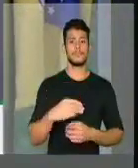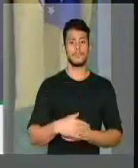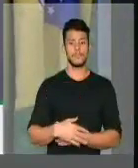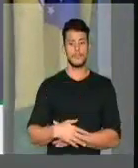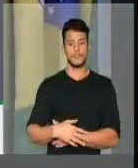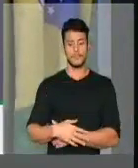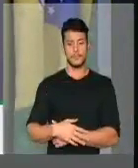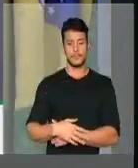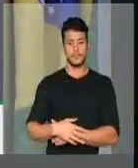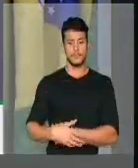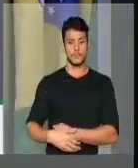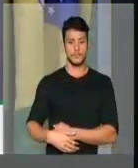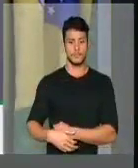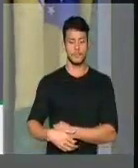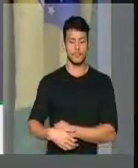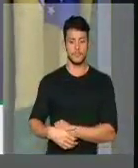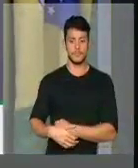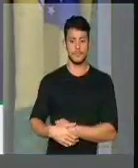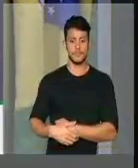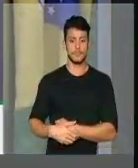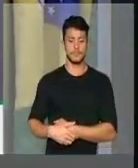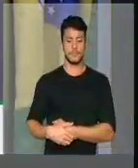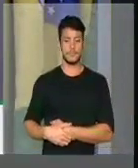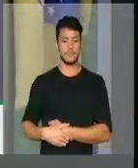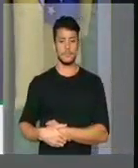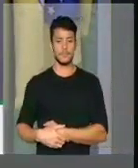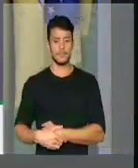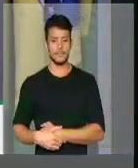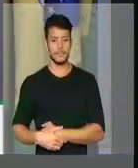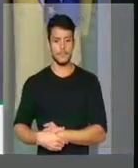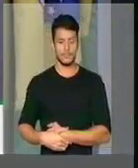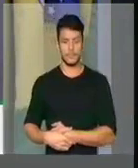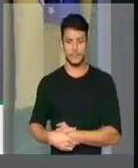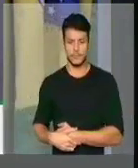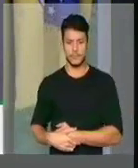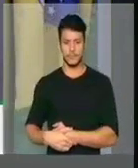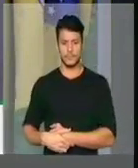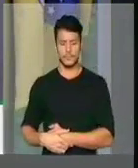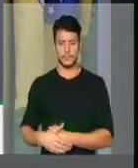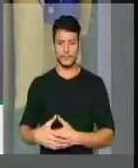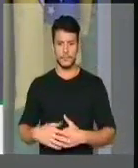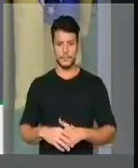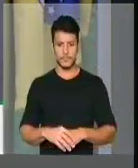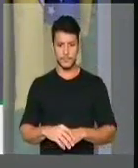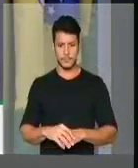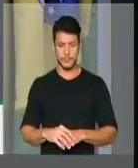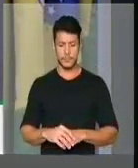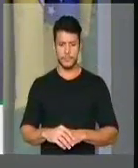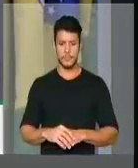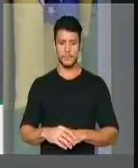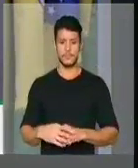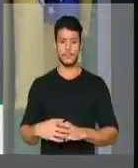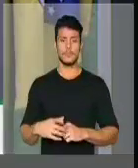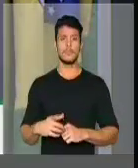Celso Barros Coelho. Na oportunidade do seu aniversário,